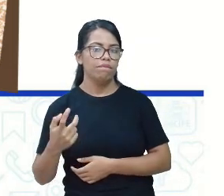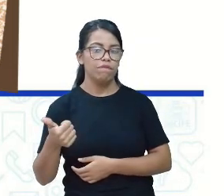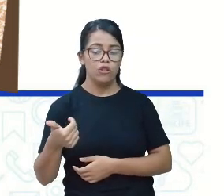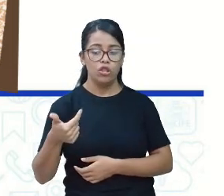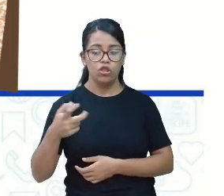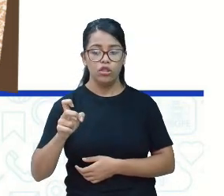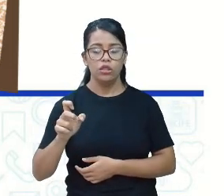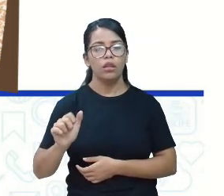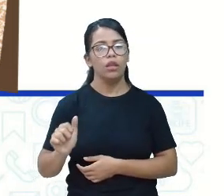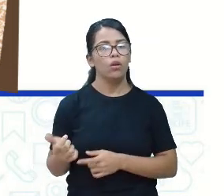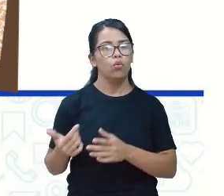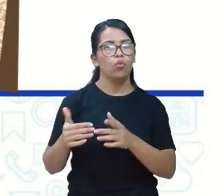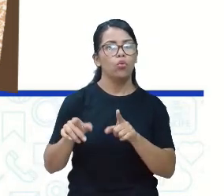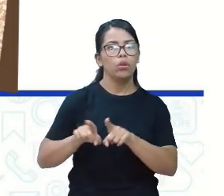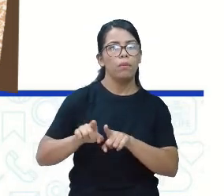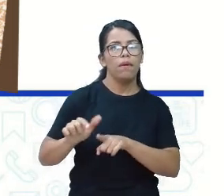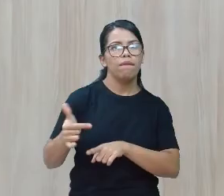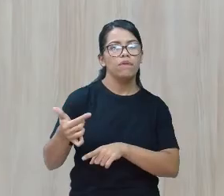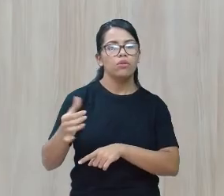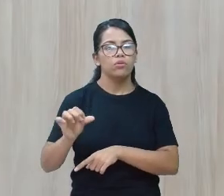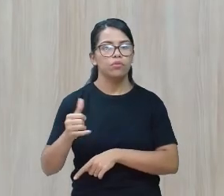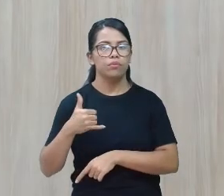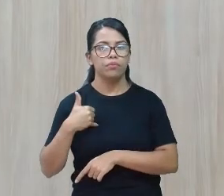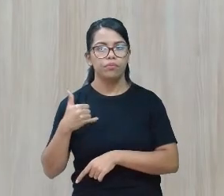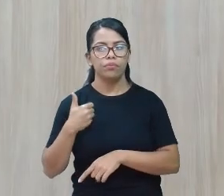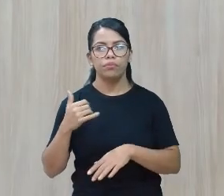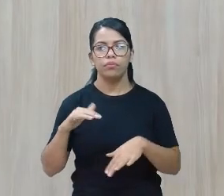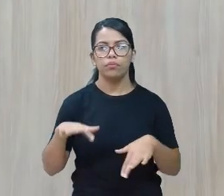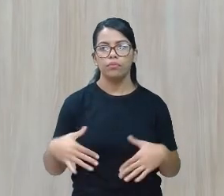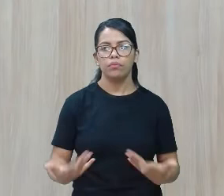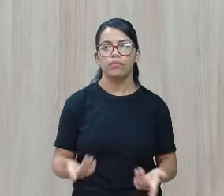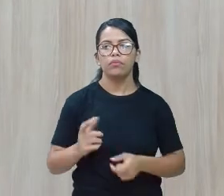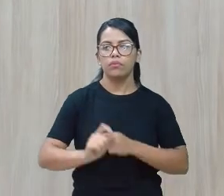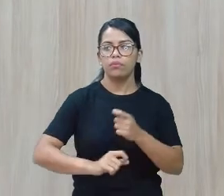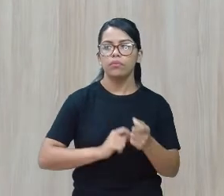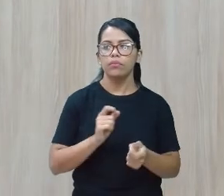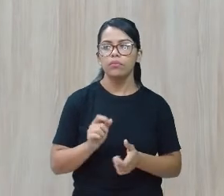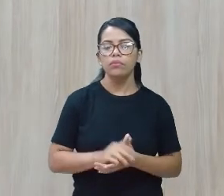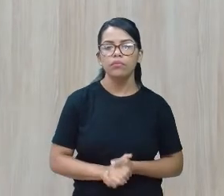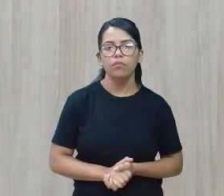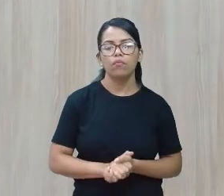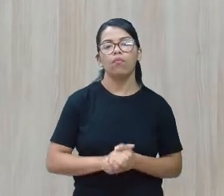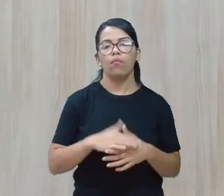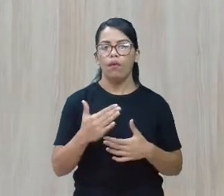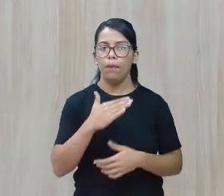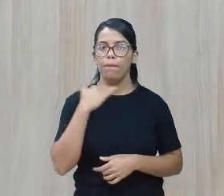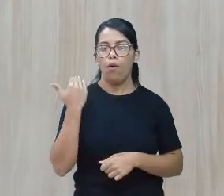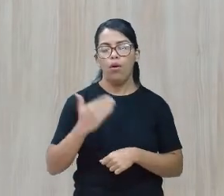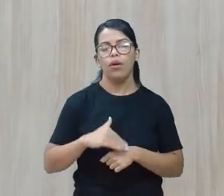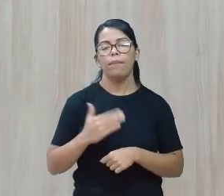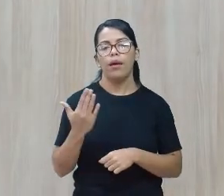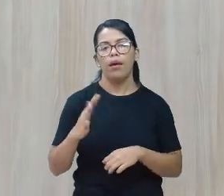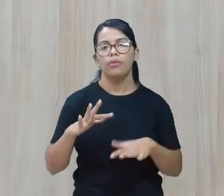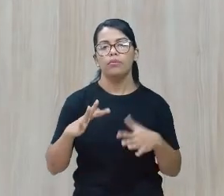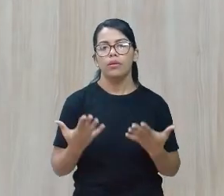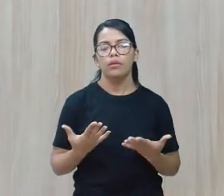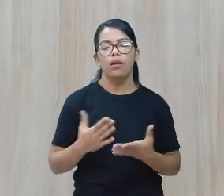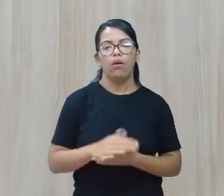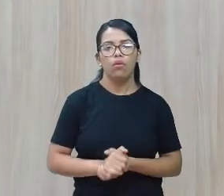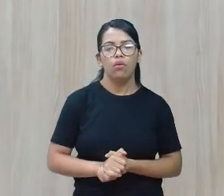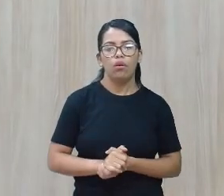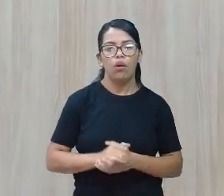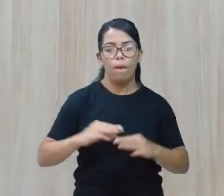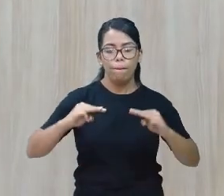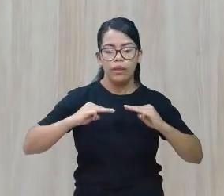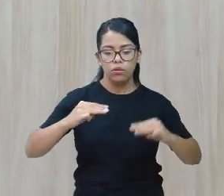os dados do Ministério da Saúde estão nos mostrando que essas mães, né, a morte dessas crianças